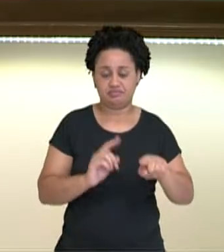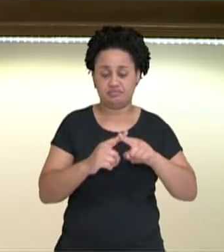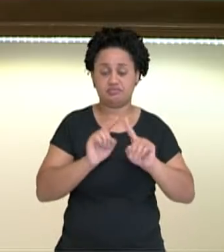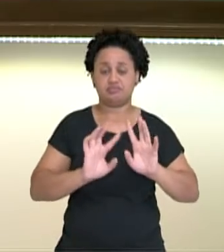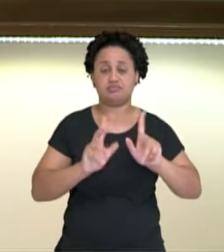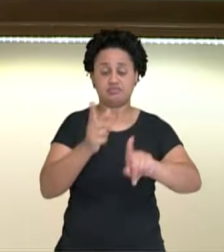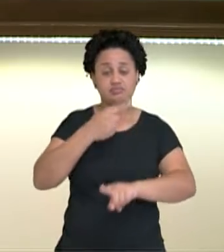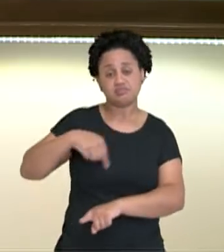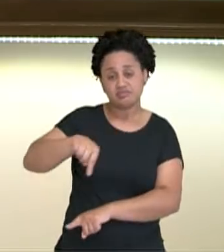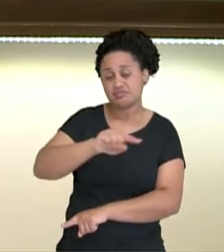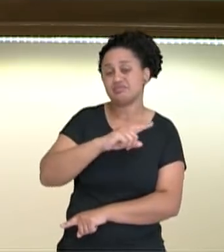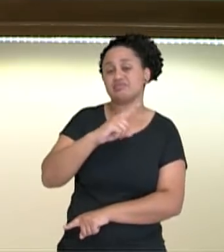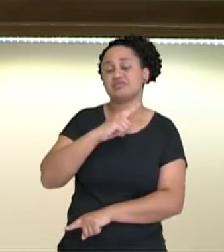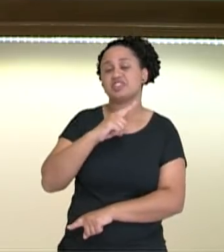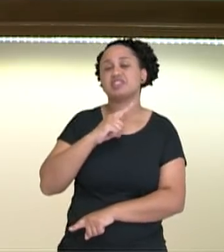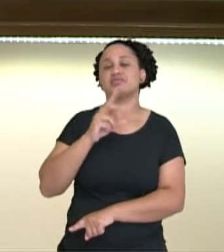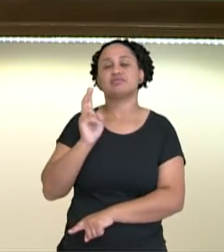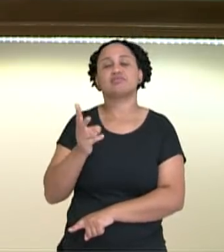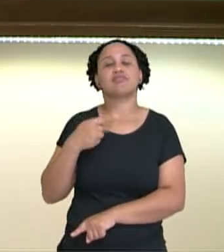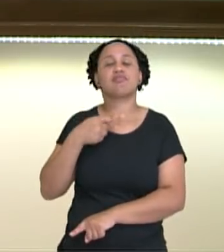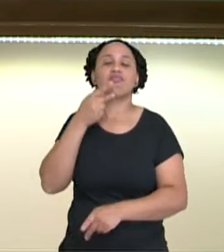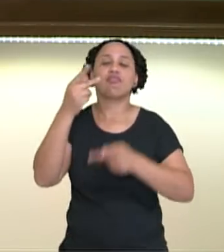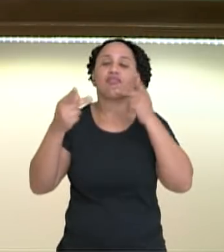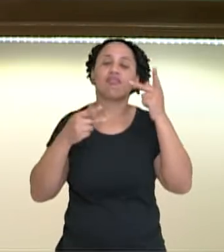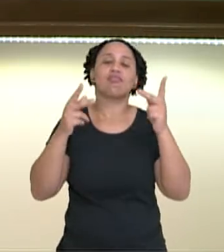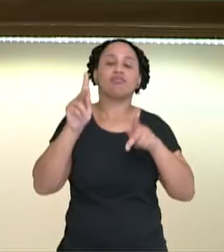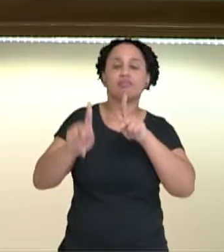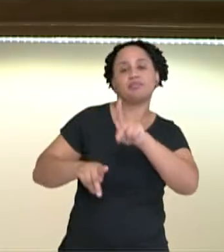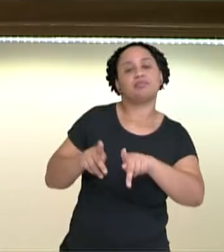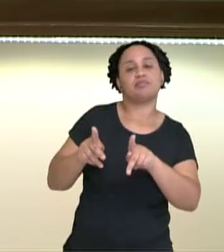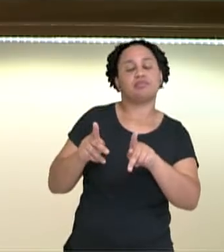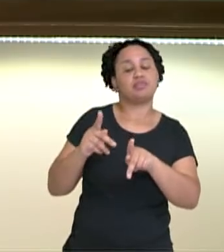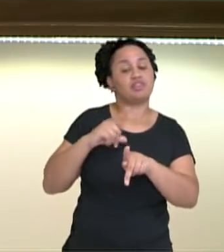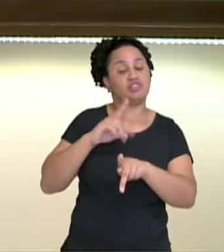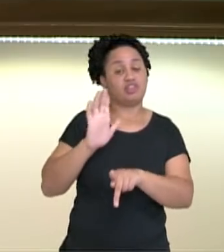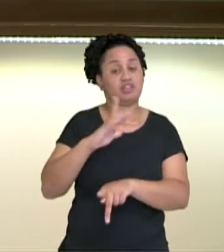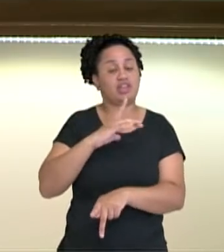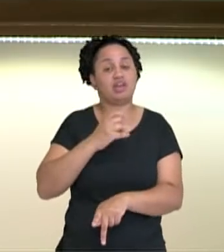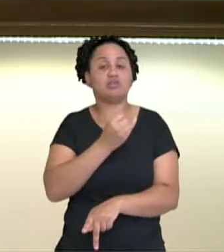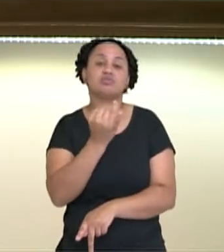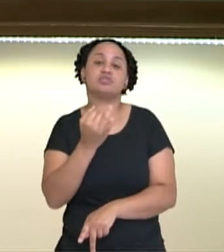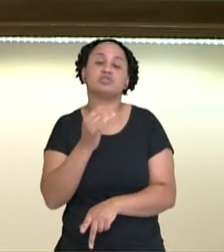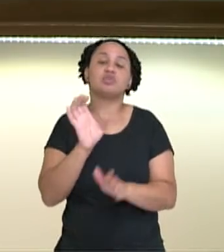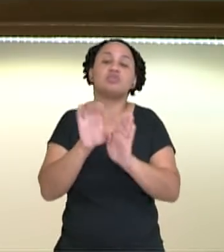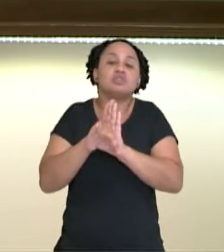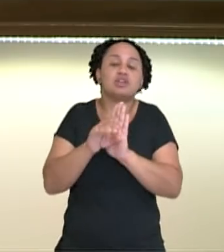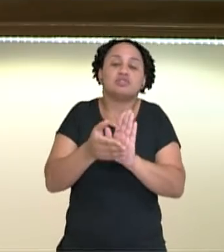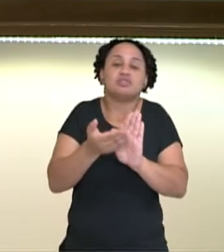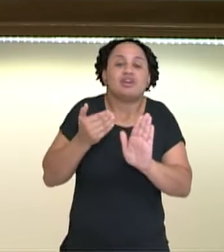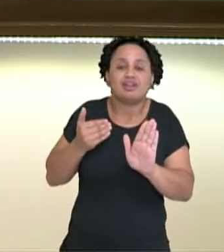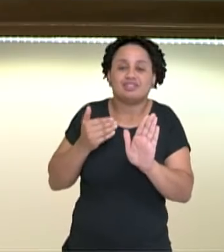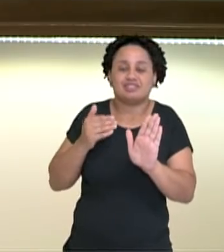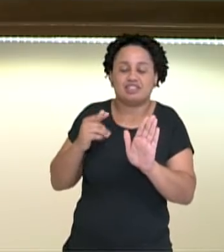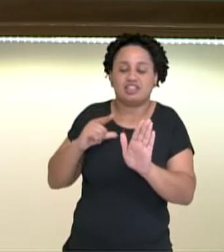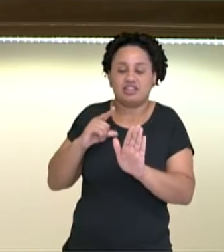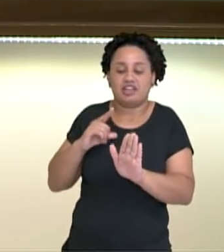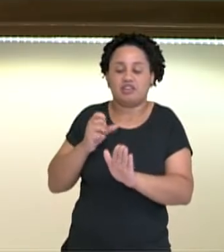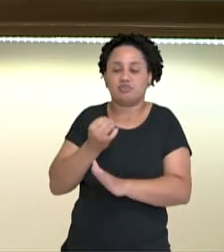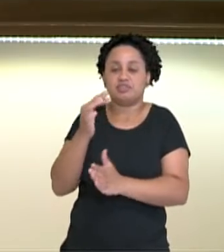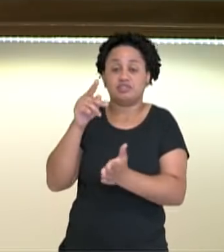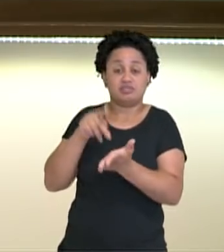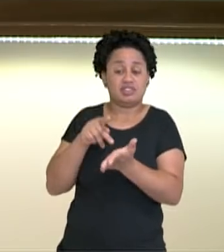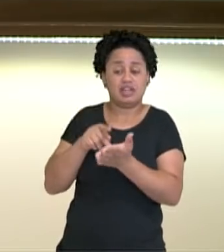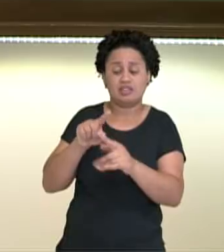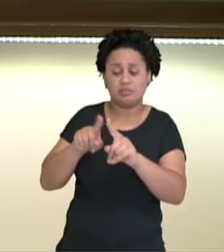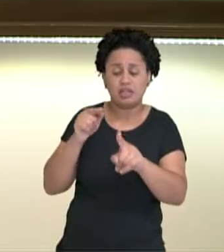somos arraigados de sensos comuns, arraigados de pré-conceitos, digamos assim, de verdades que nem sempre